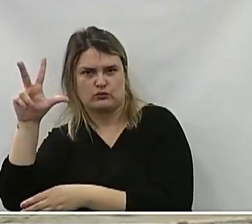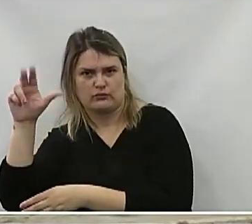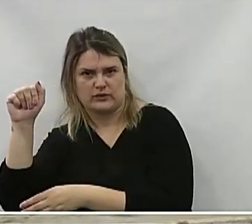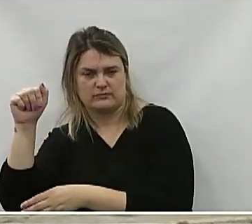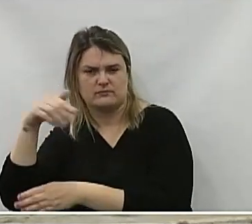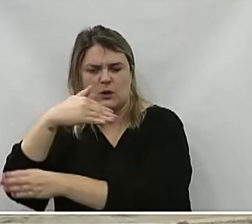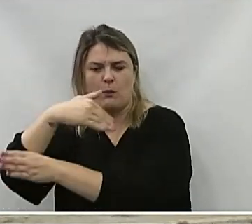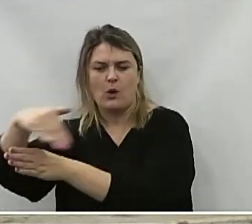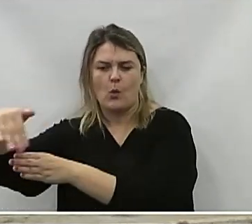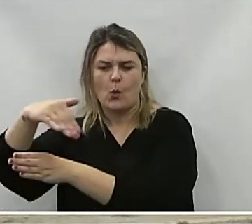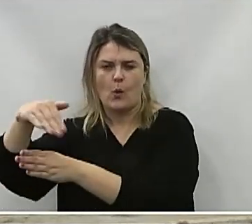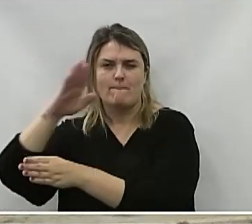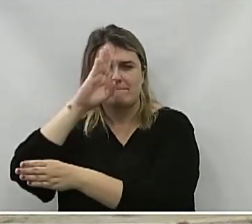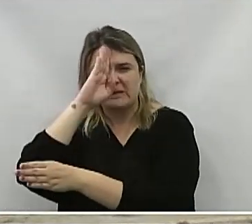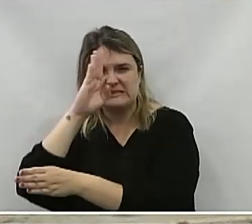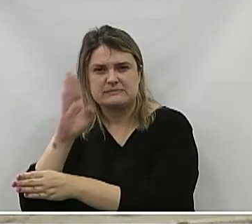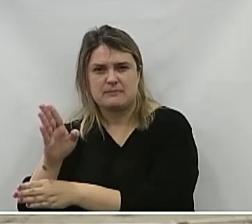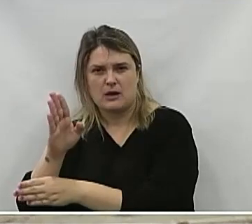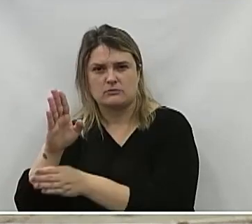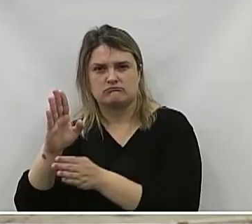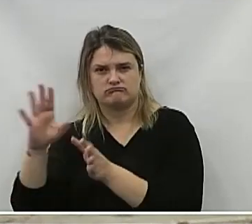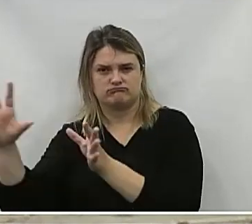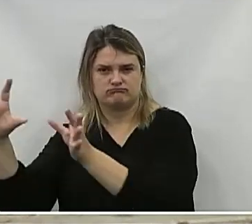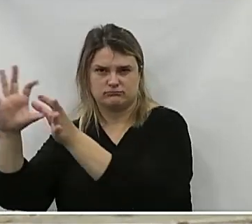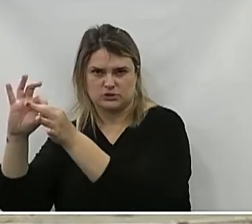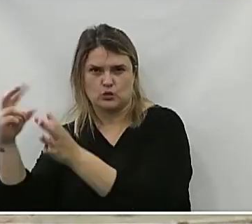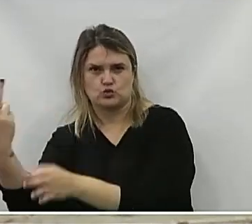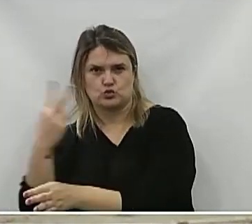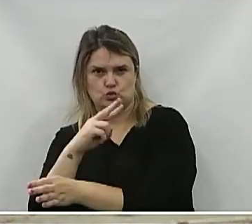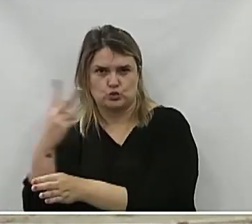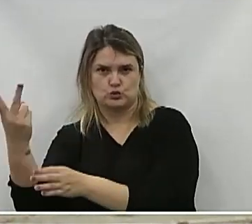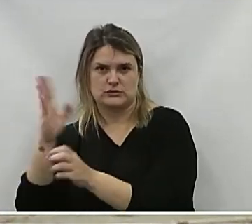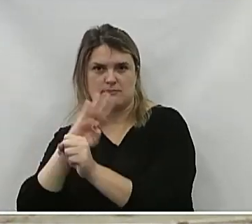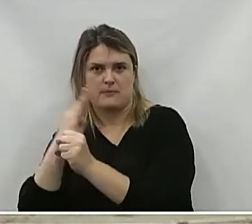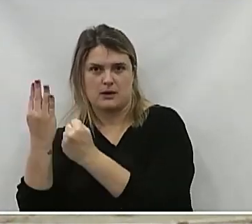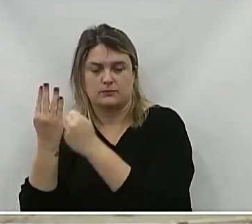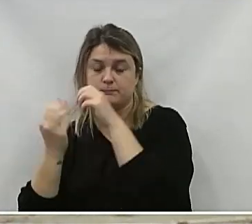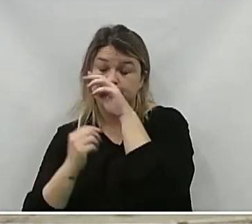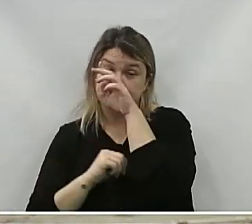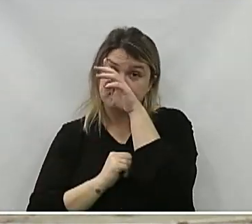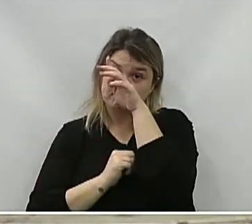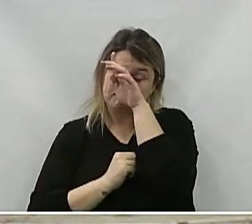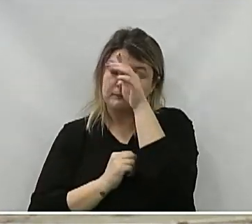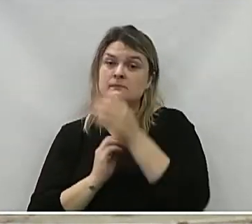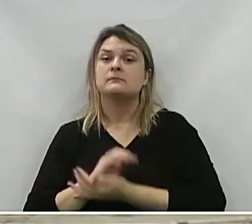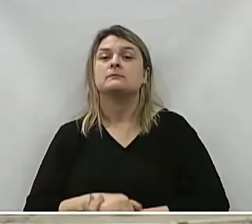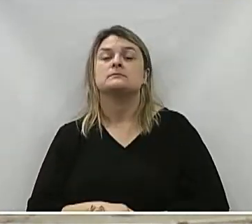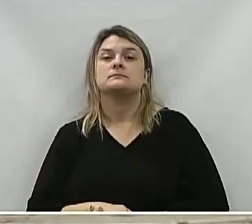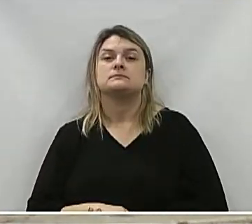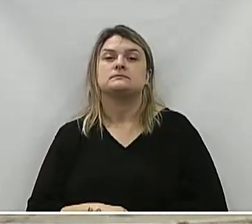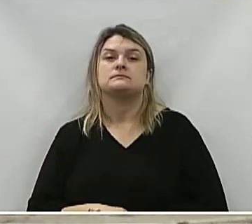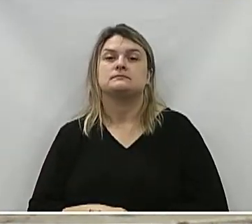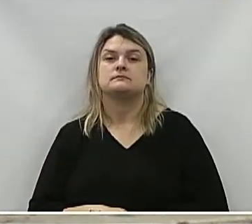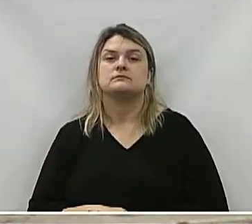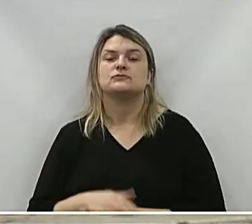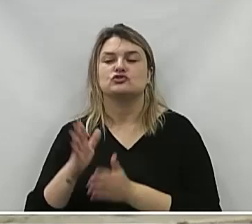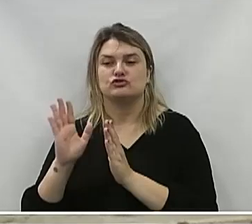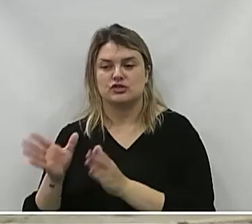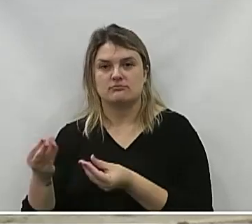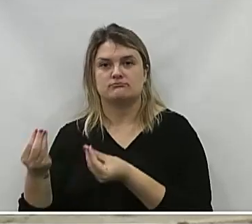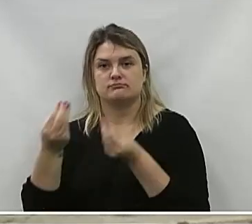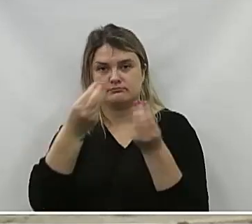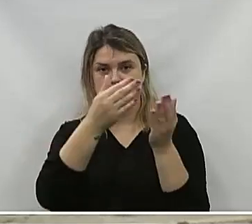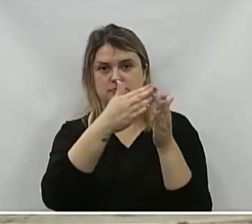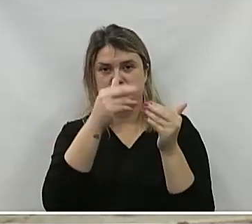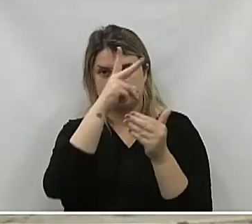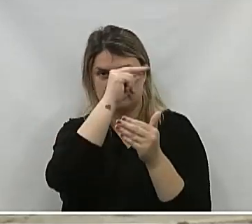que é uma rua principal aí que liga o João Paulo I E também o Jardim rosira encaminhei agora essa